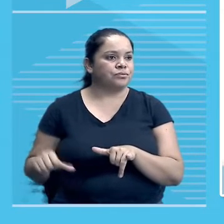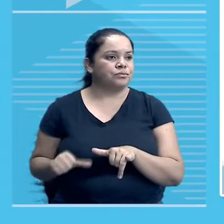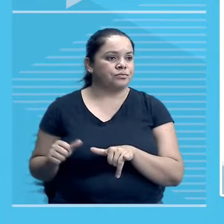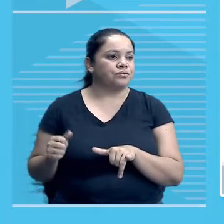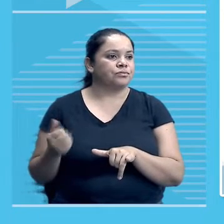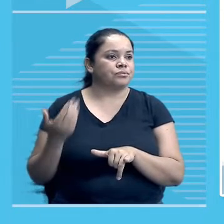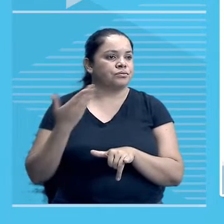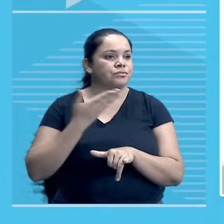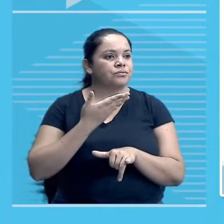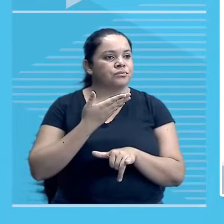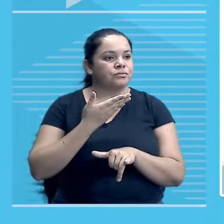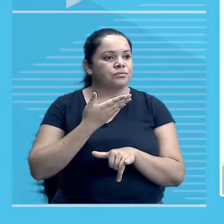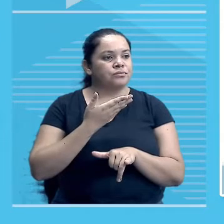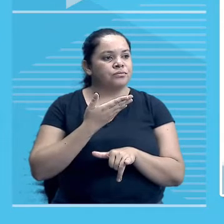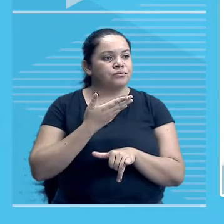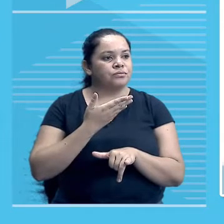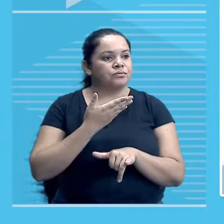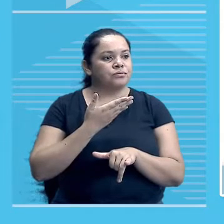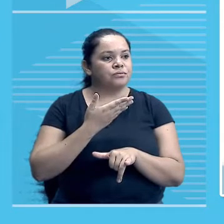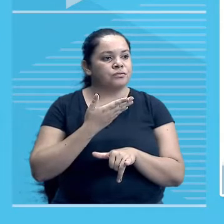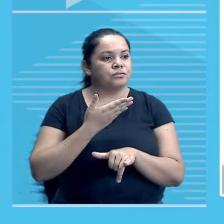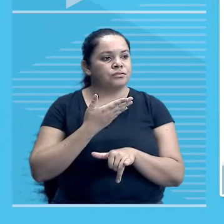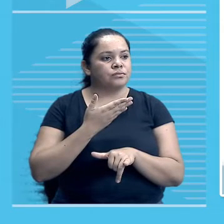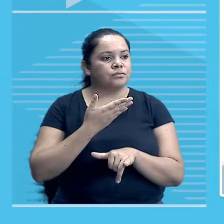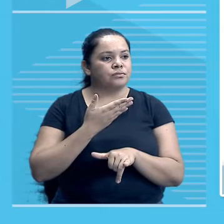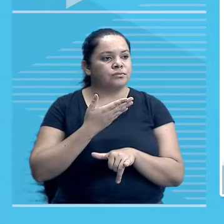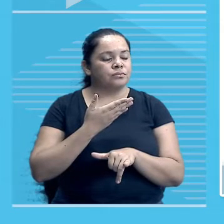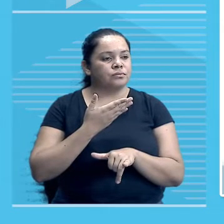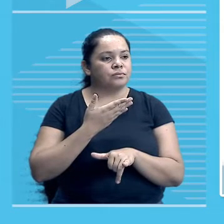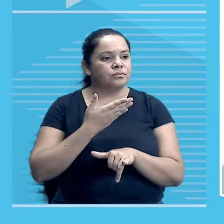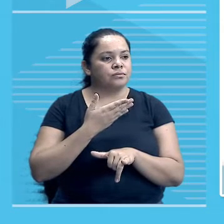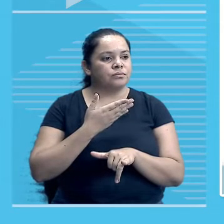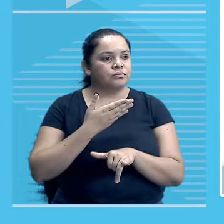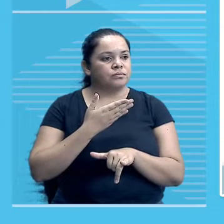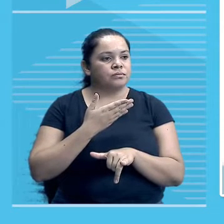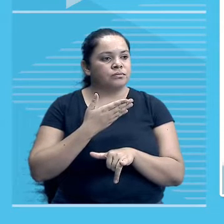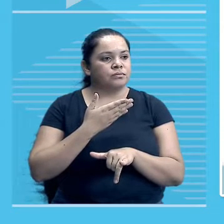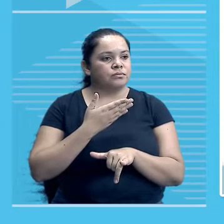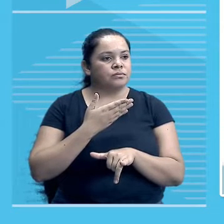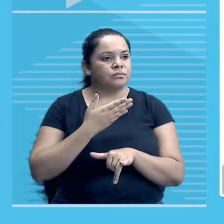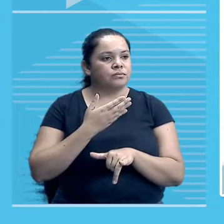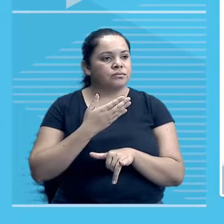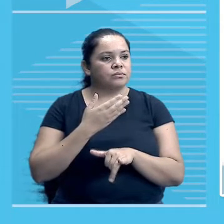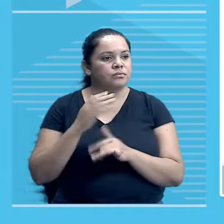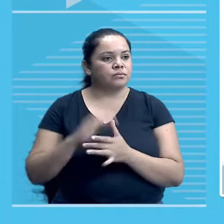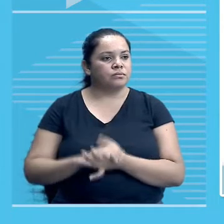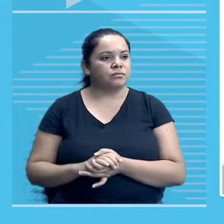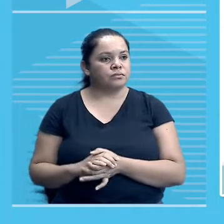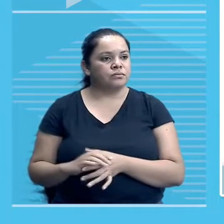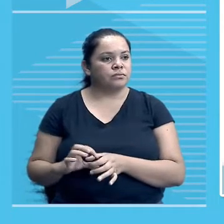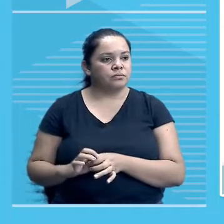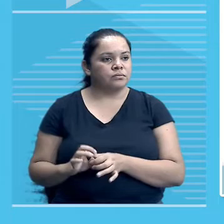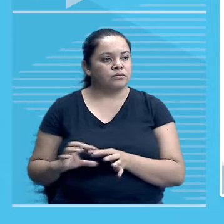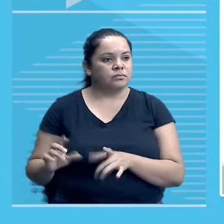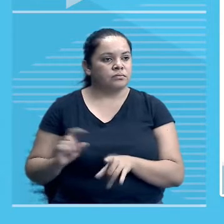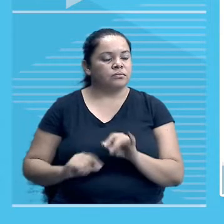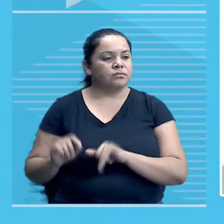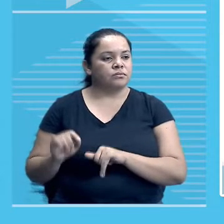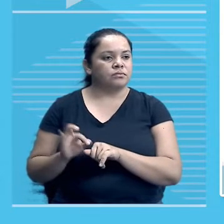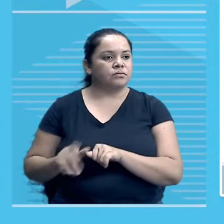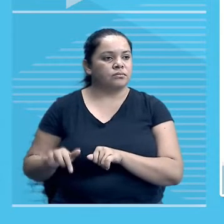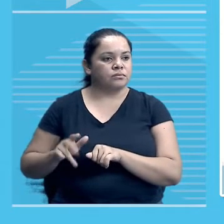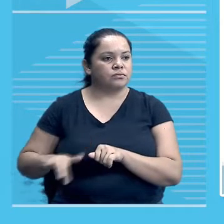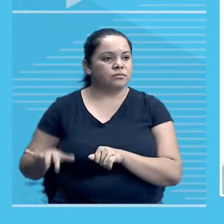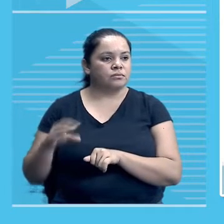HCl, produziu NaCl, e aí liberou, pessoal, aquele ácido, um ácido fraco. A gente coloca ele dessa